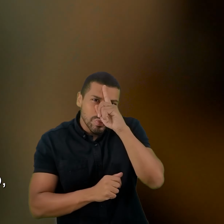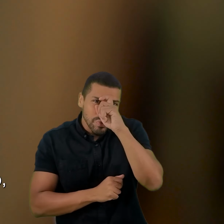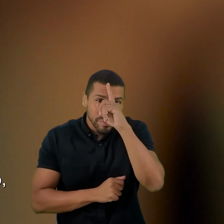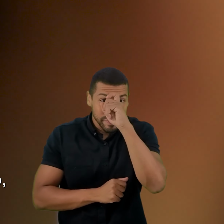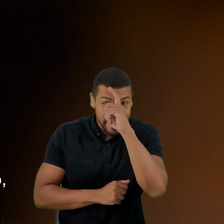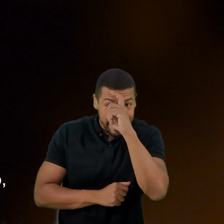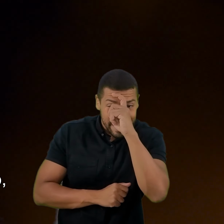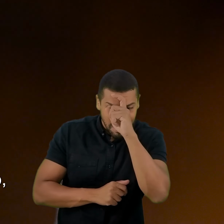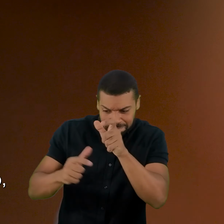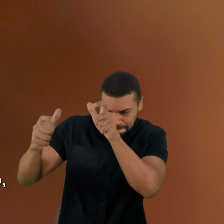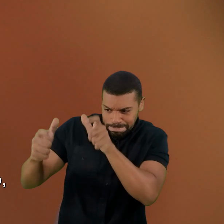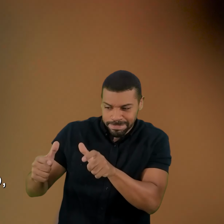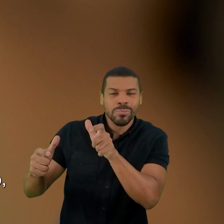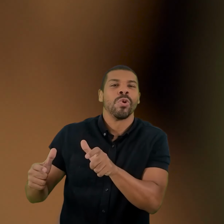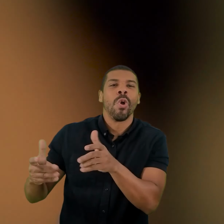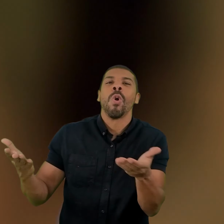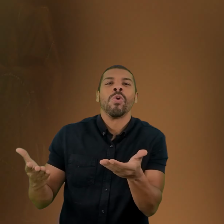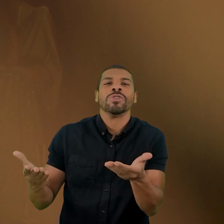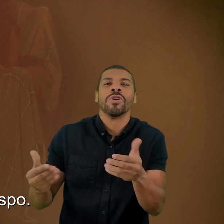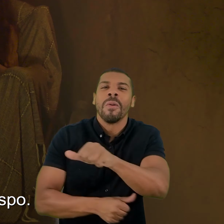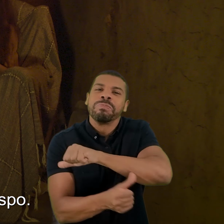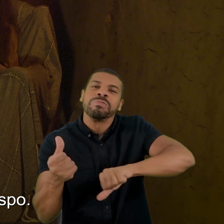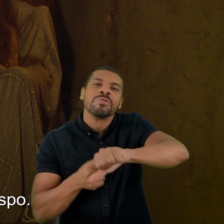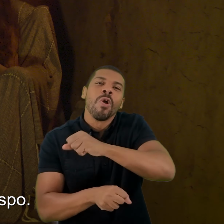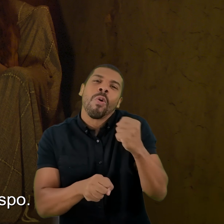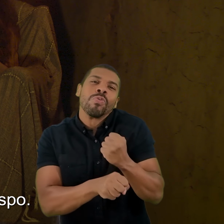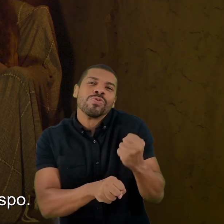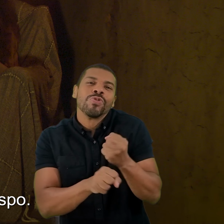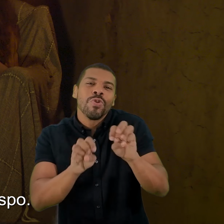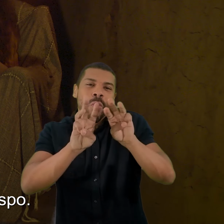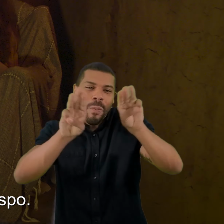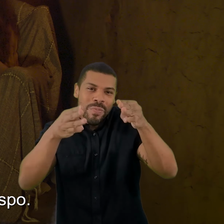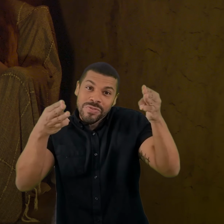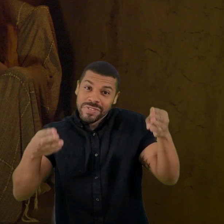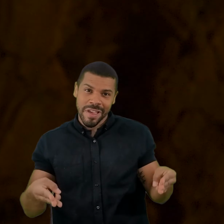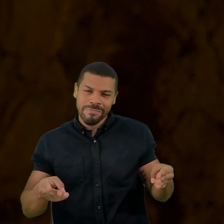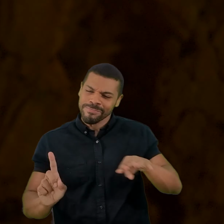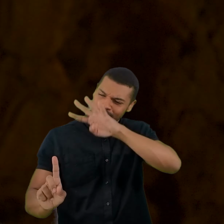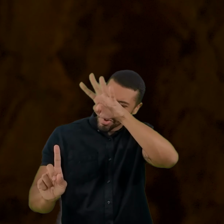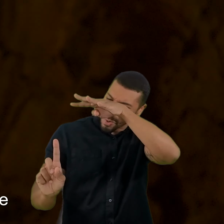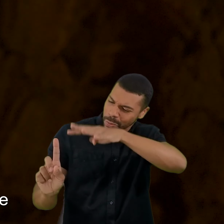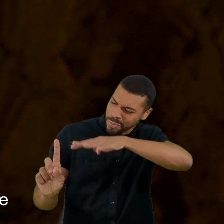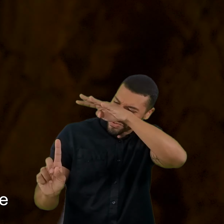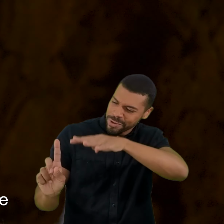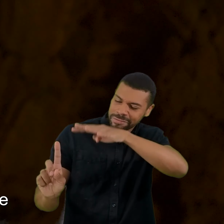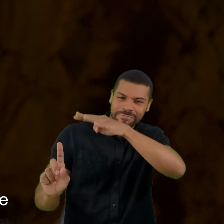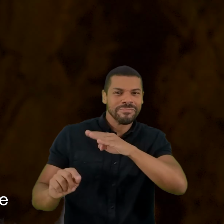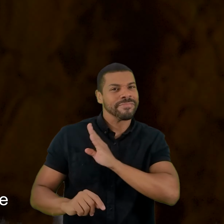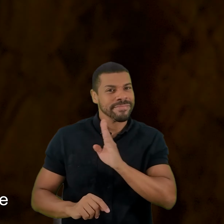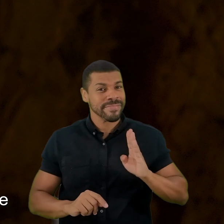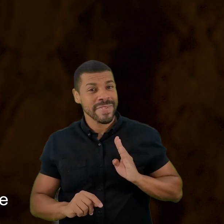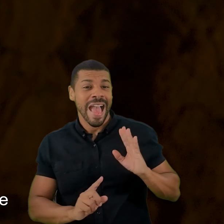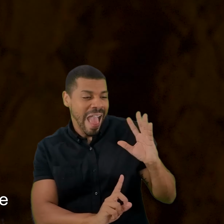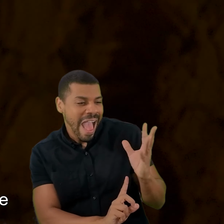hospital psiquiátrico, a colônia Juliano Moreira, é um museu em homenagem a Bispo. Ele é